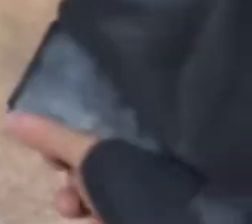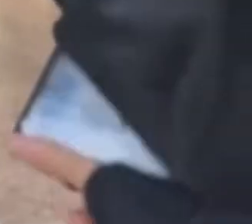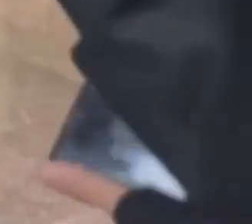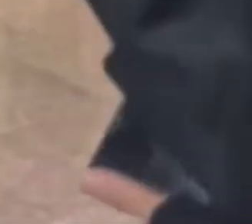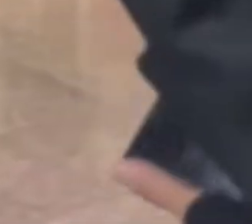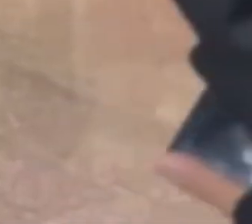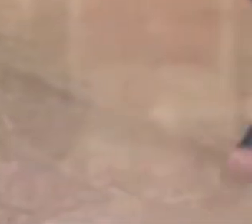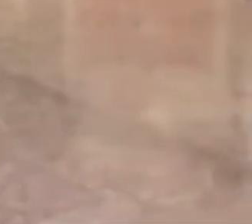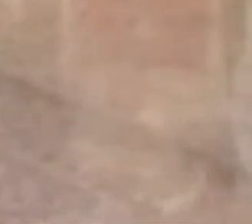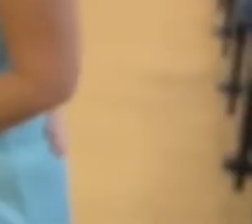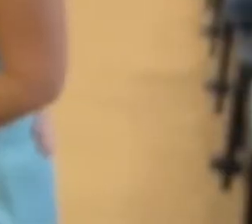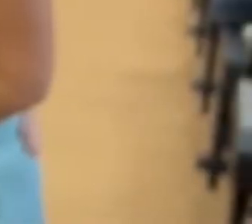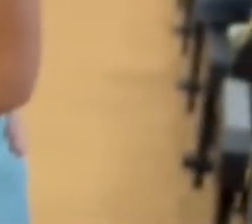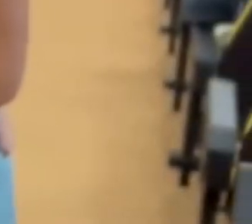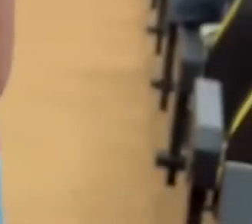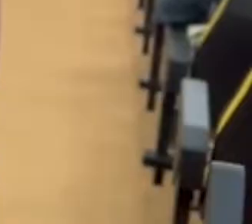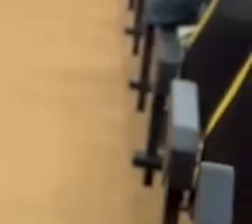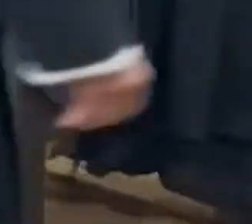empossados.